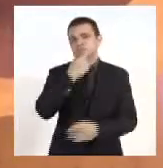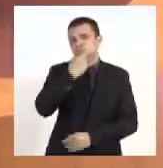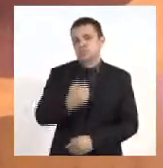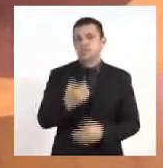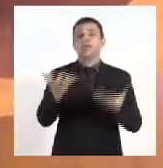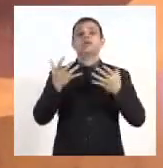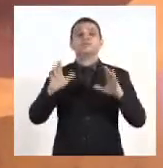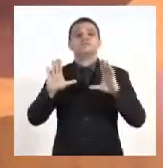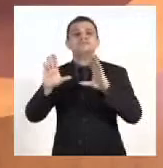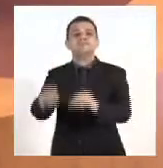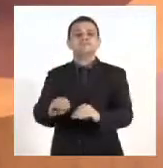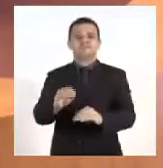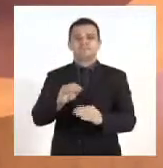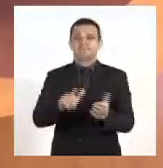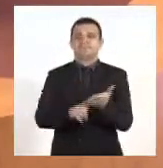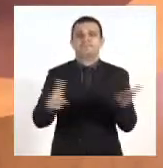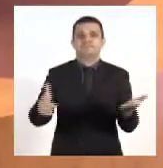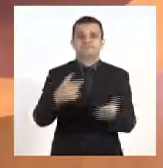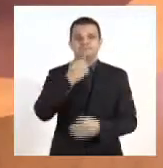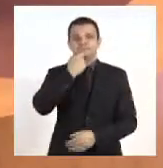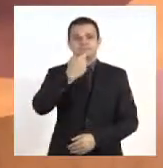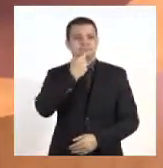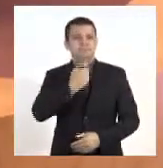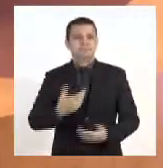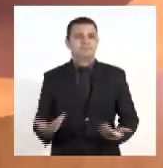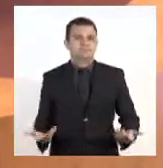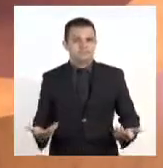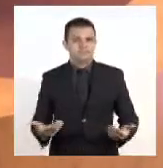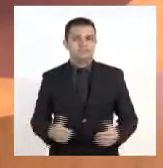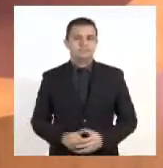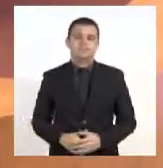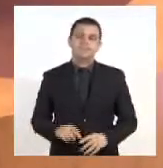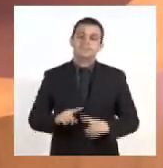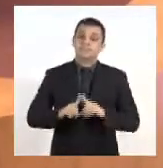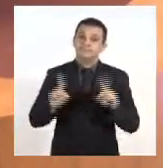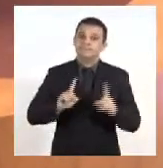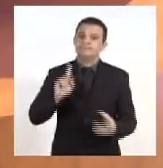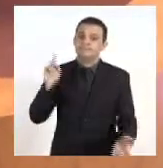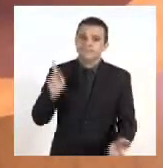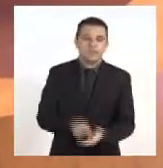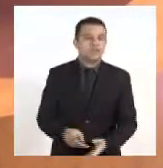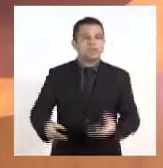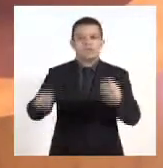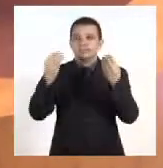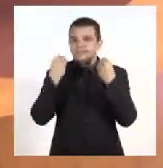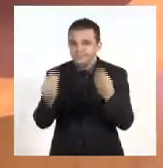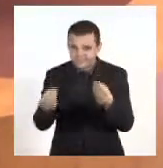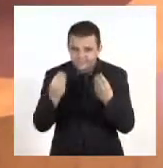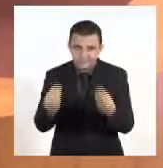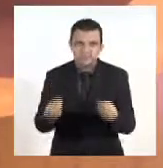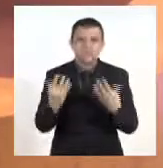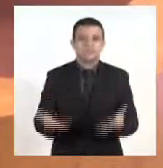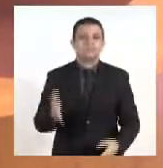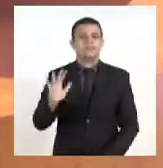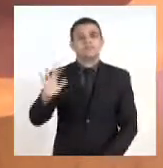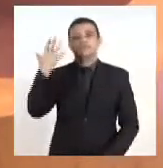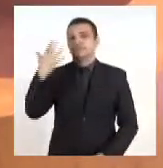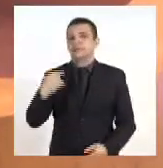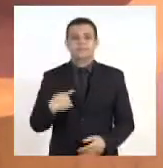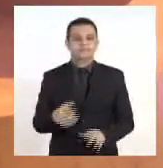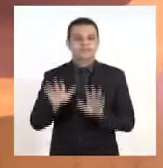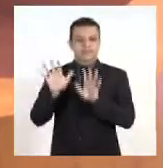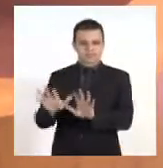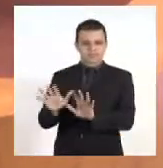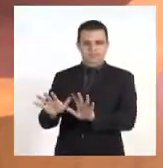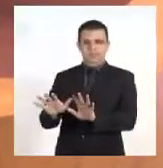a imprensa. Mas é um verdadeiro absurdo e não vai ficar por